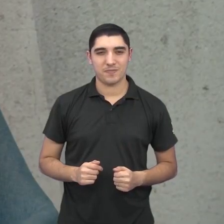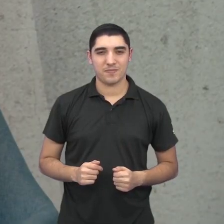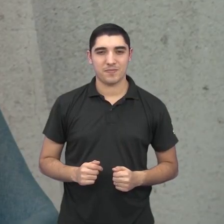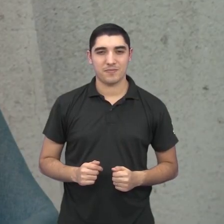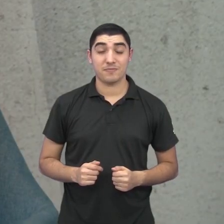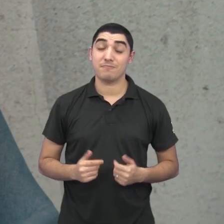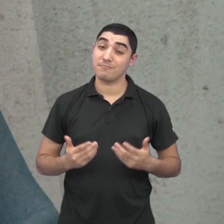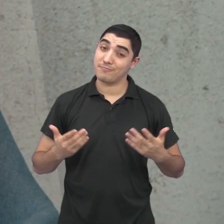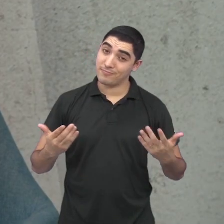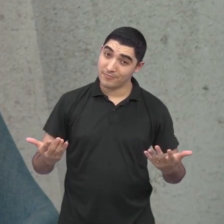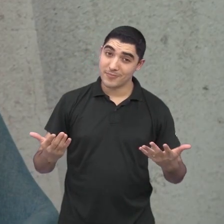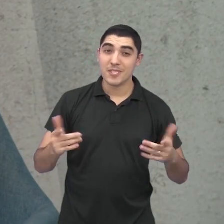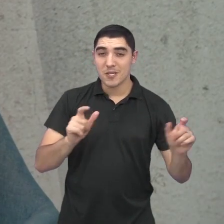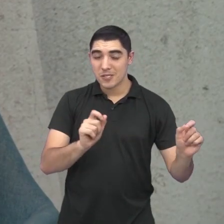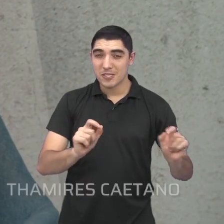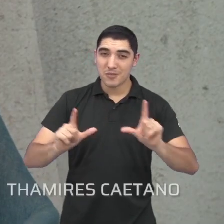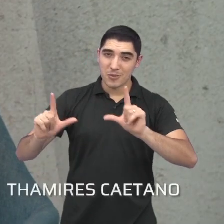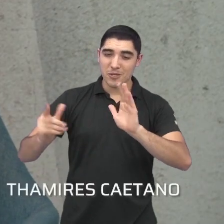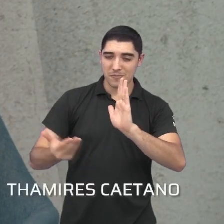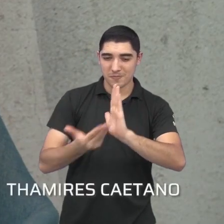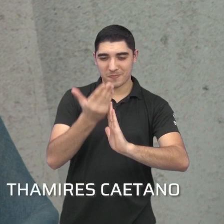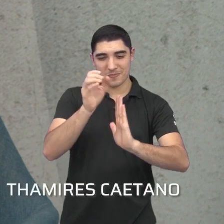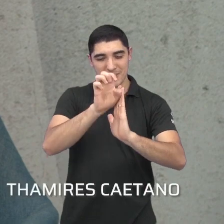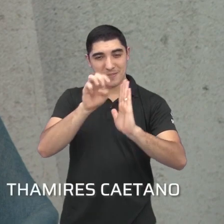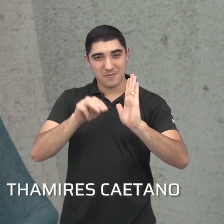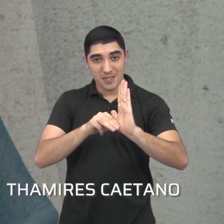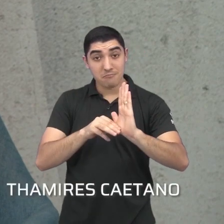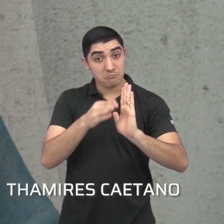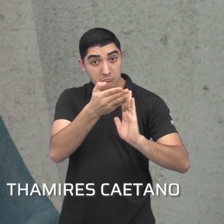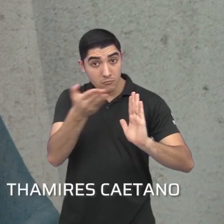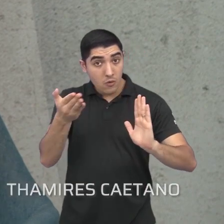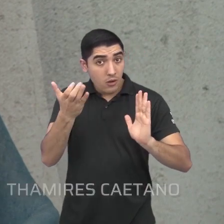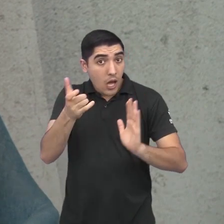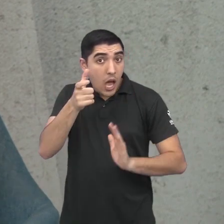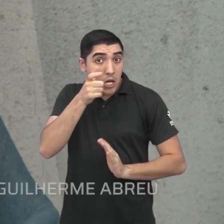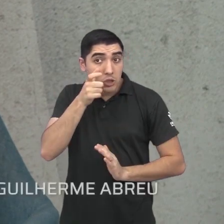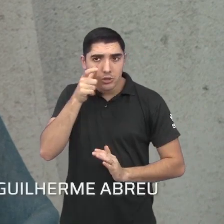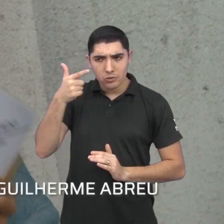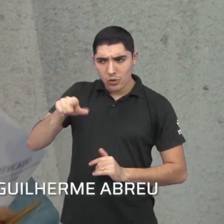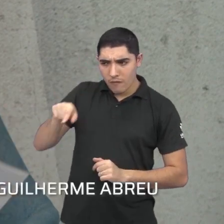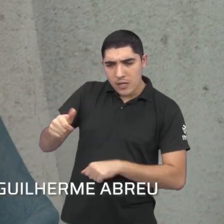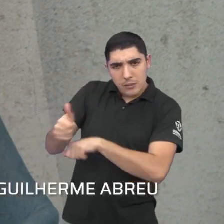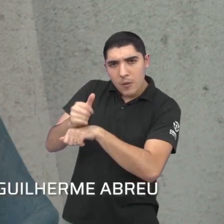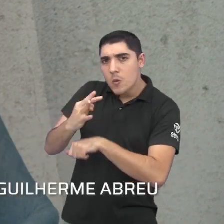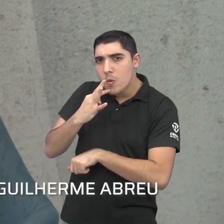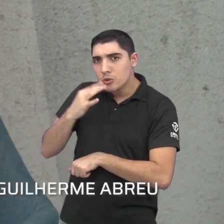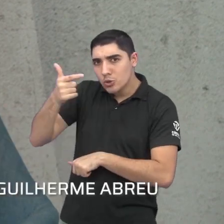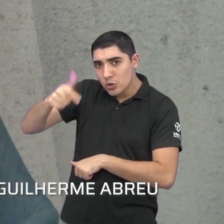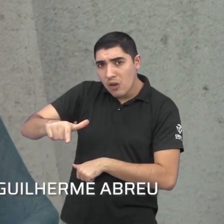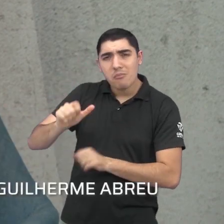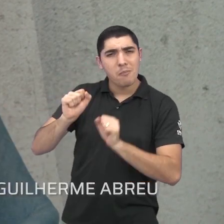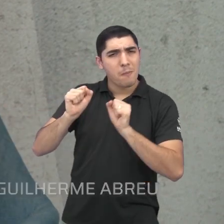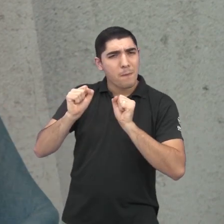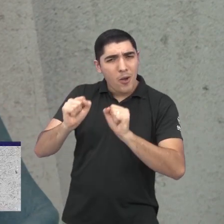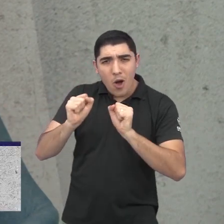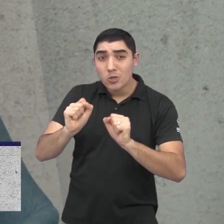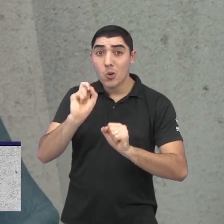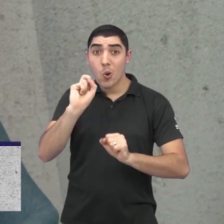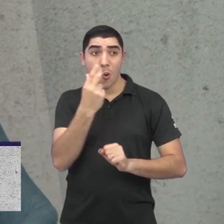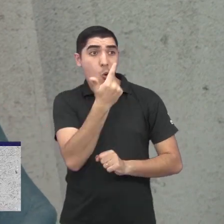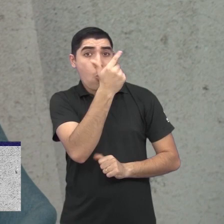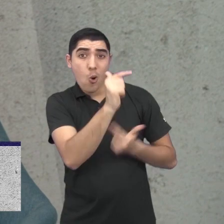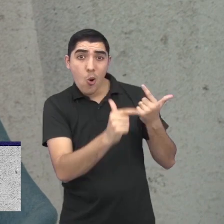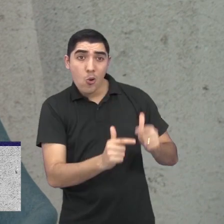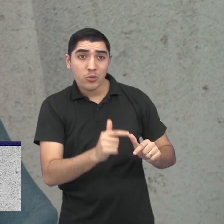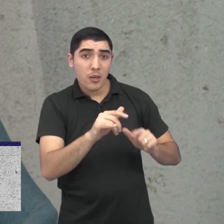E esse foi mais um Estação Mercado. Você pode rever essa profissão e tantas outras que já abordamos aqui no programa no